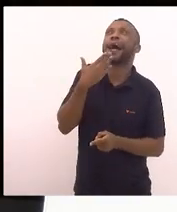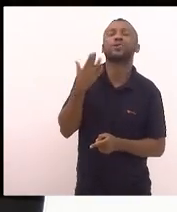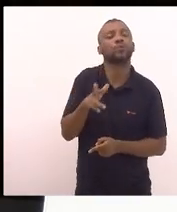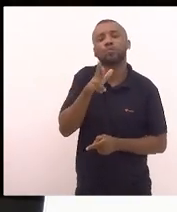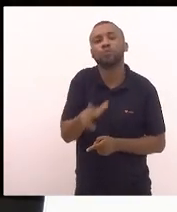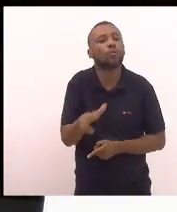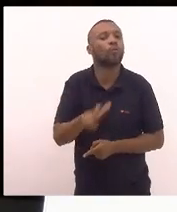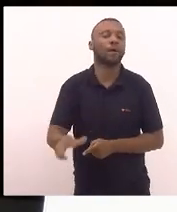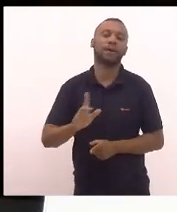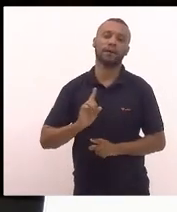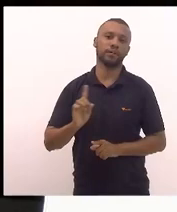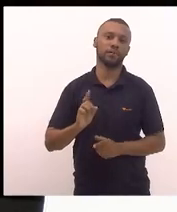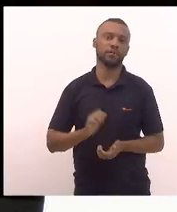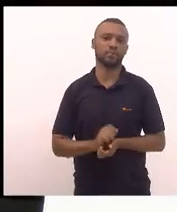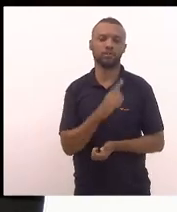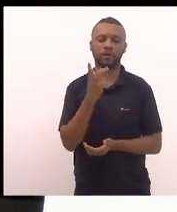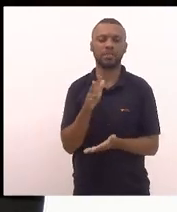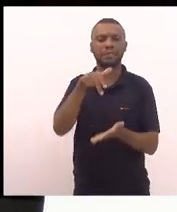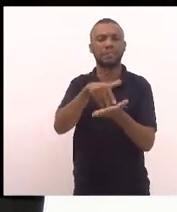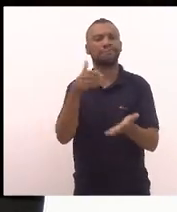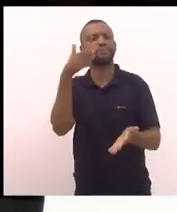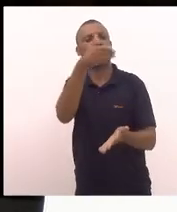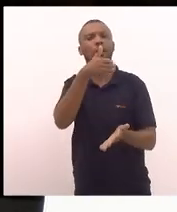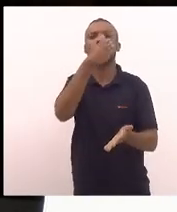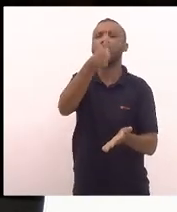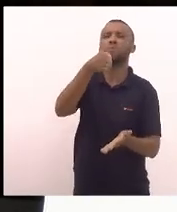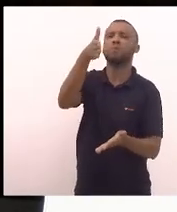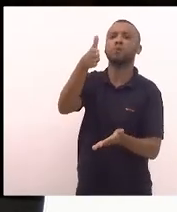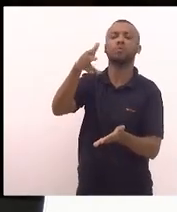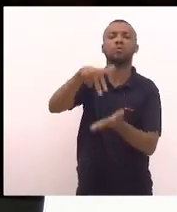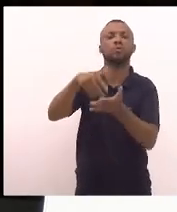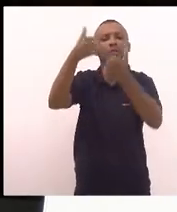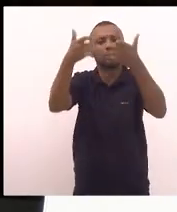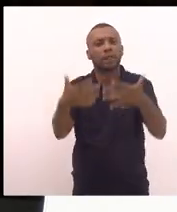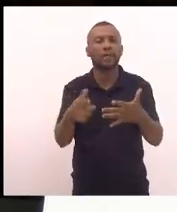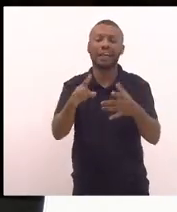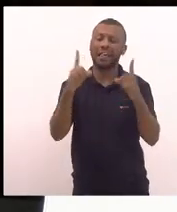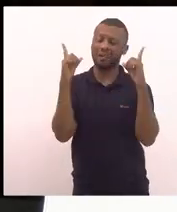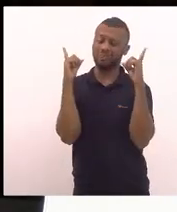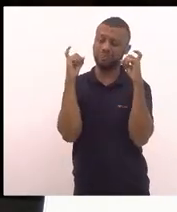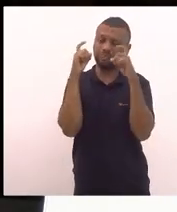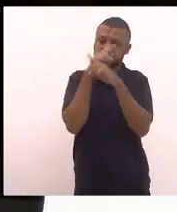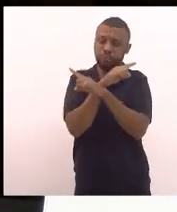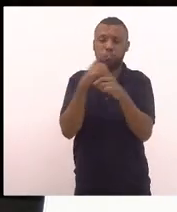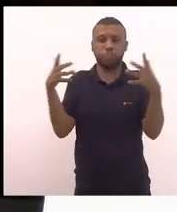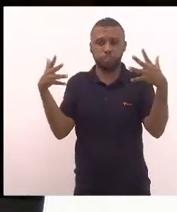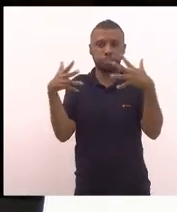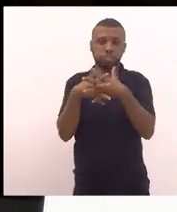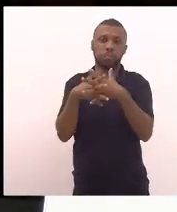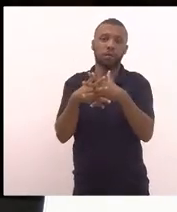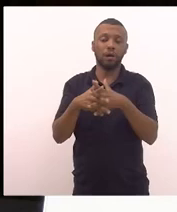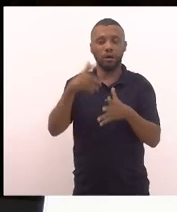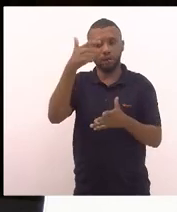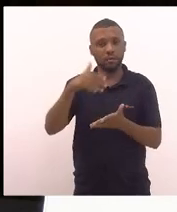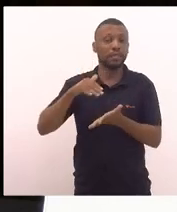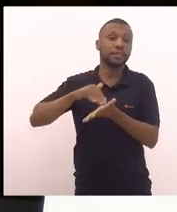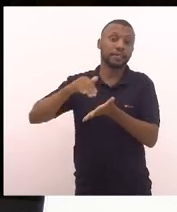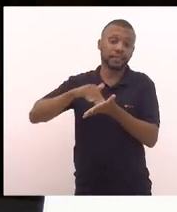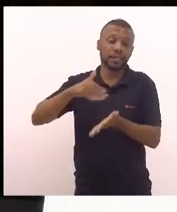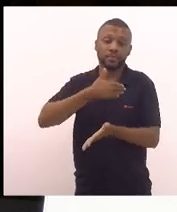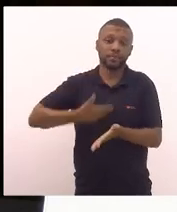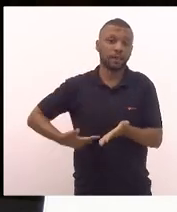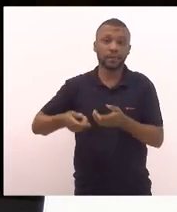A gente chega nos lugares e quando a gente fala que Eu sou a secretária de Estado